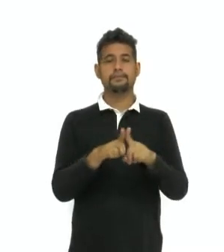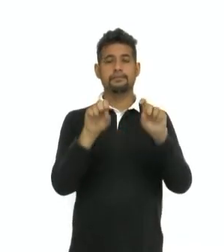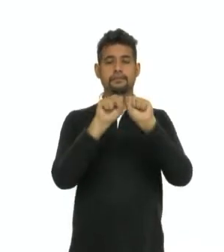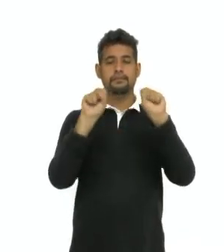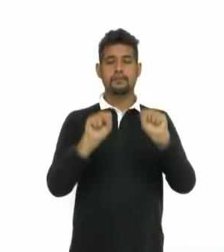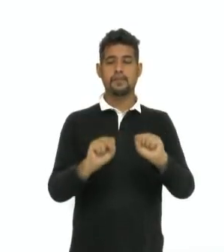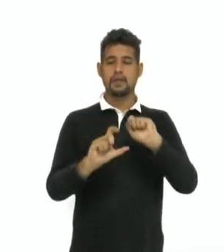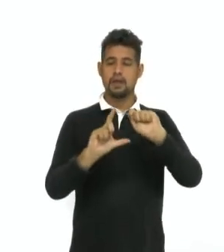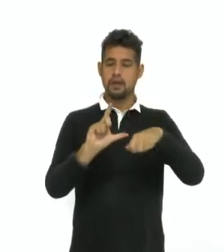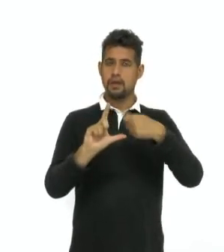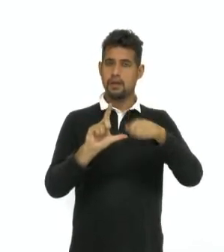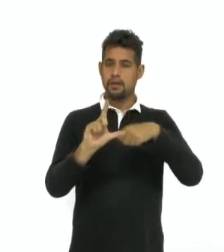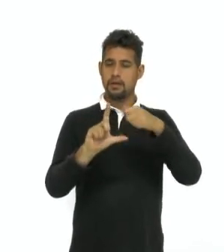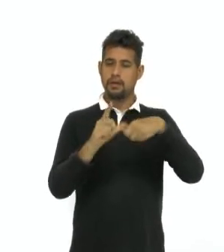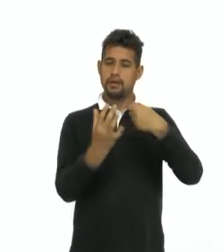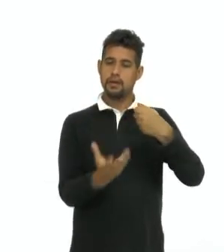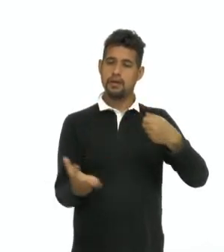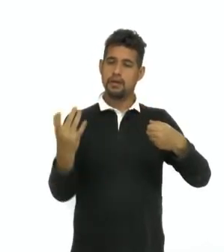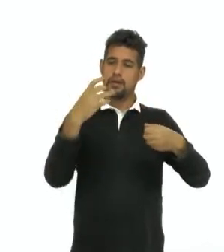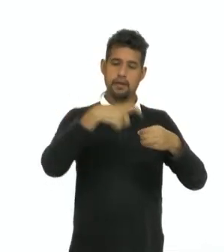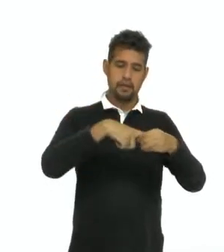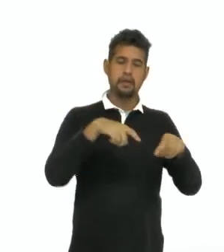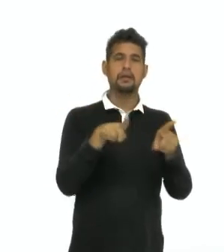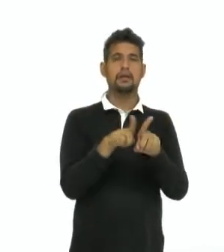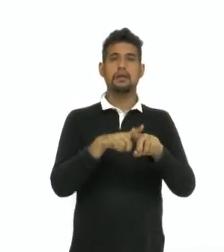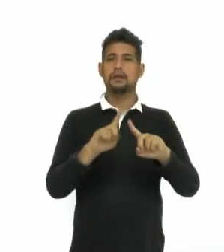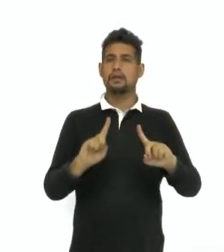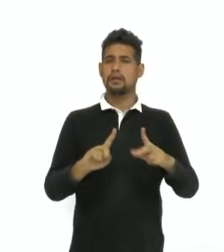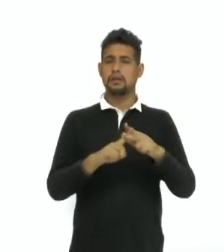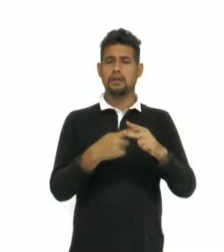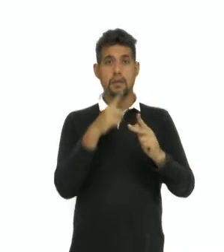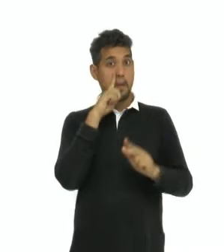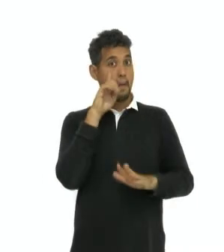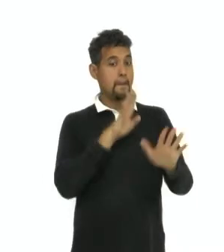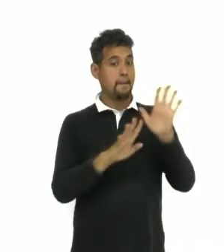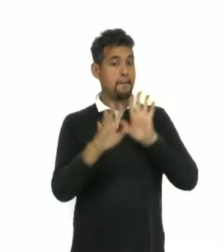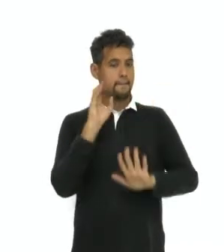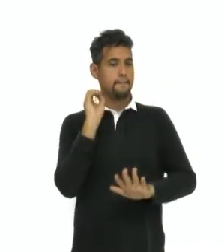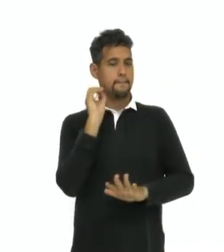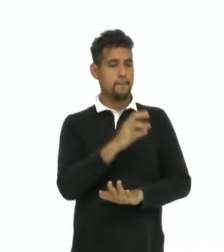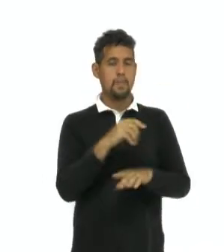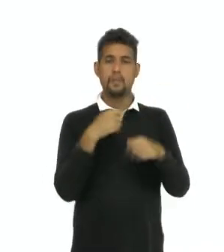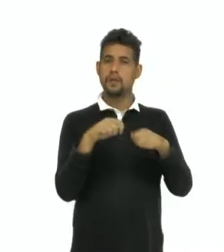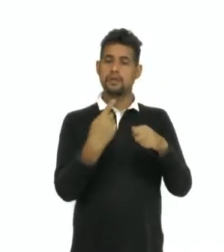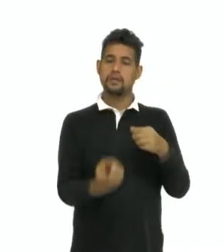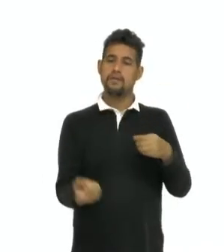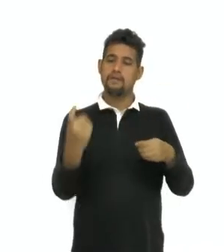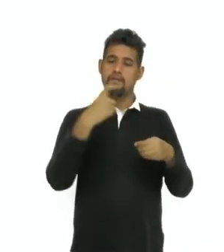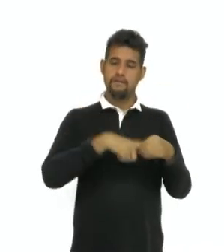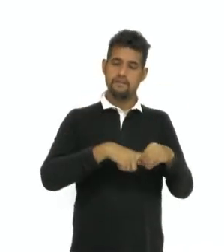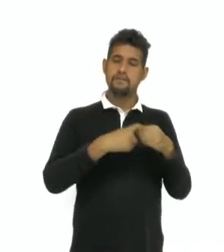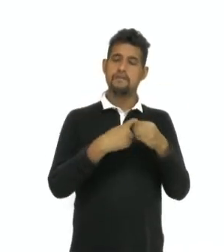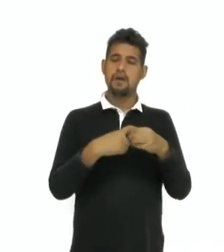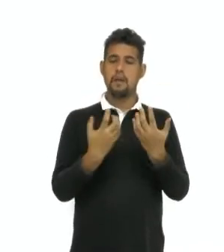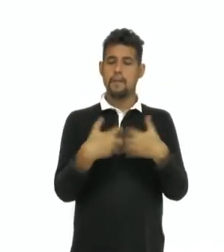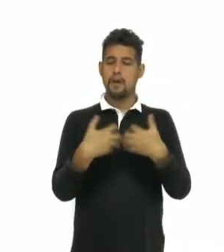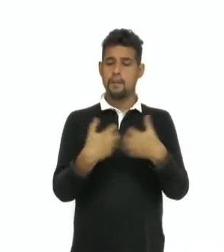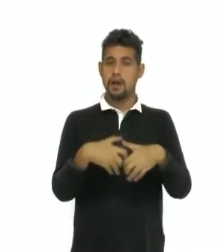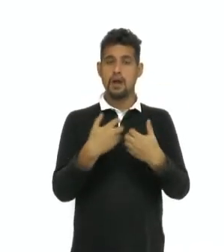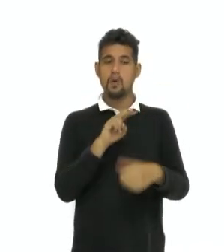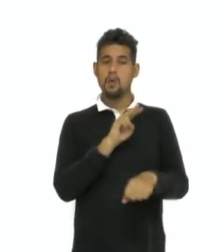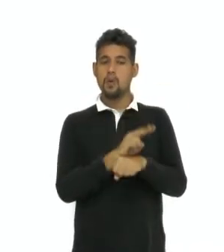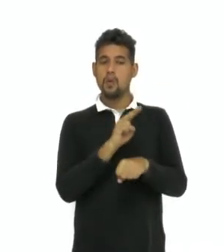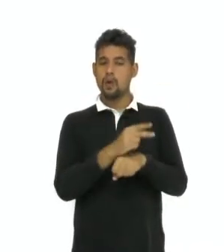de logística reversa. Desta forma, esse resíduo perigoso deve retornar ao fabricante, que é responsável por